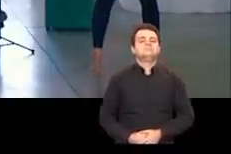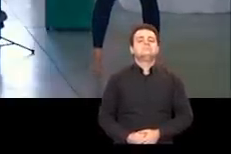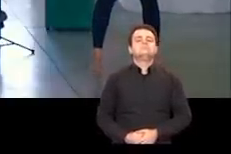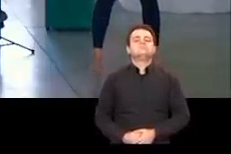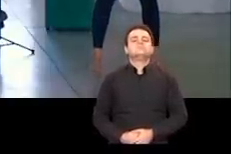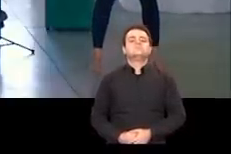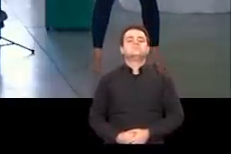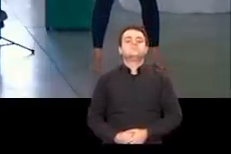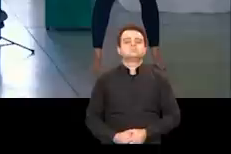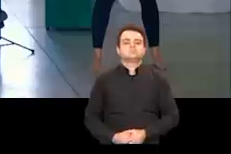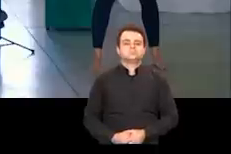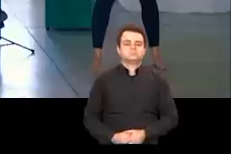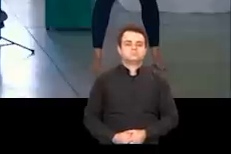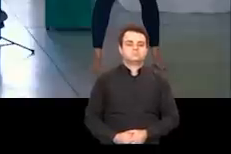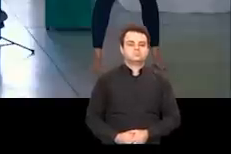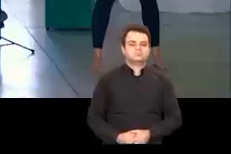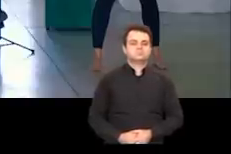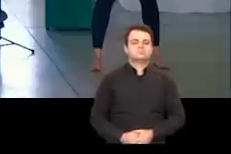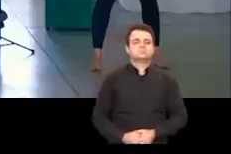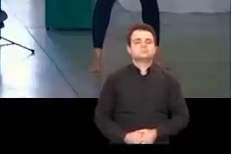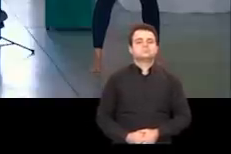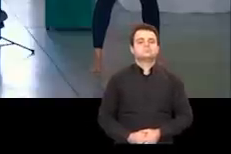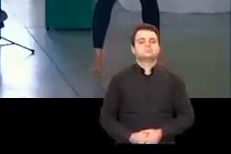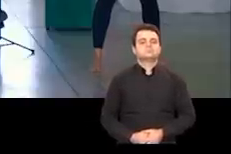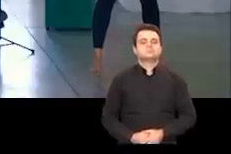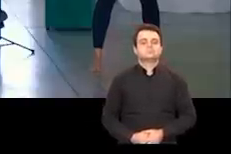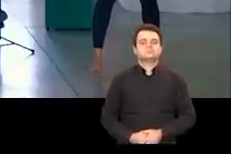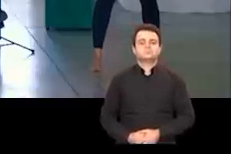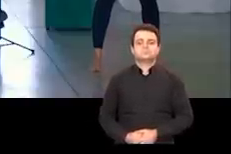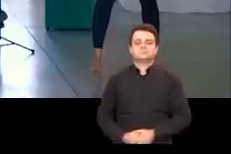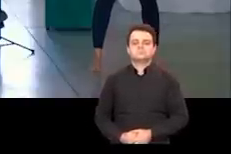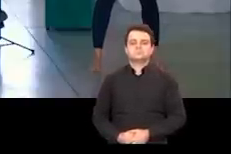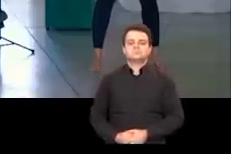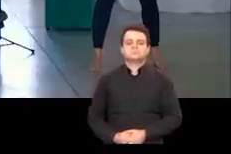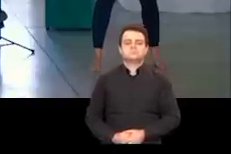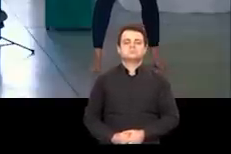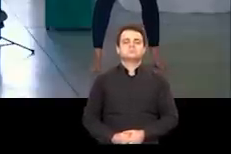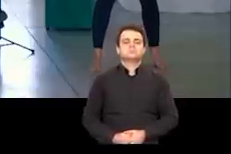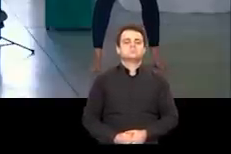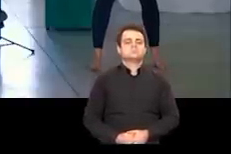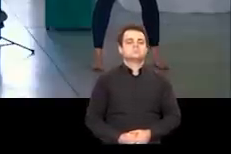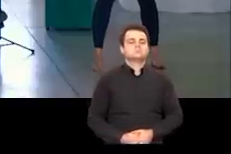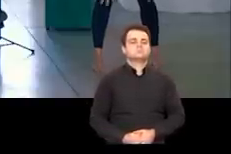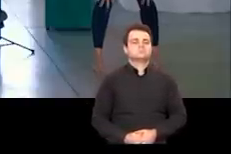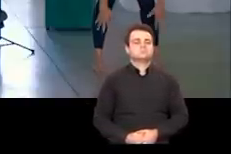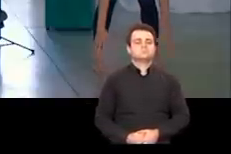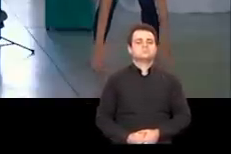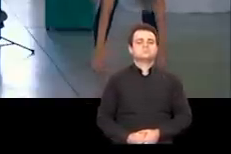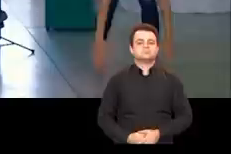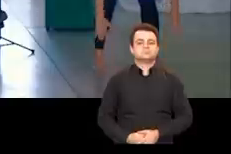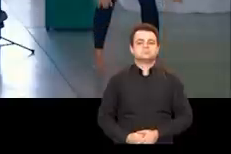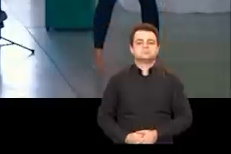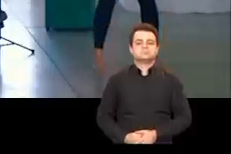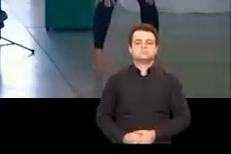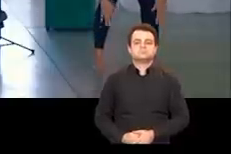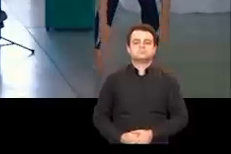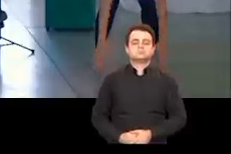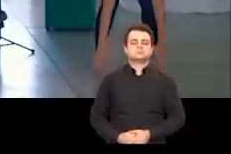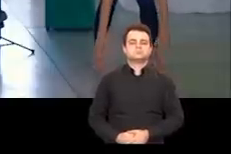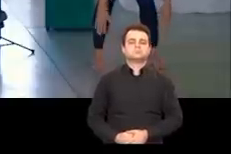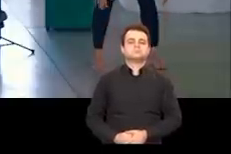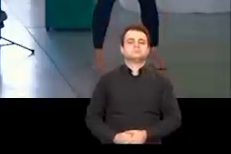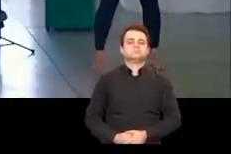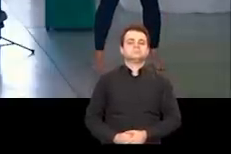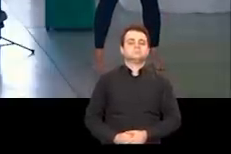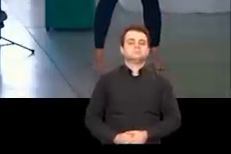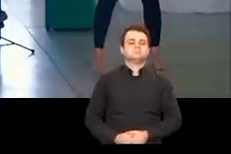Olhos, orelhas, boca e nariz. Cabeça, ombro, joelho e pé, joelho e